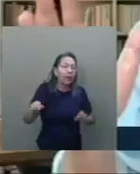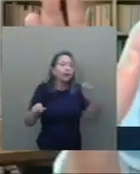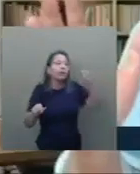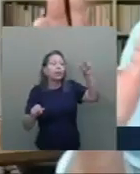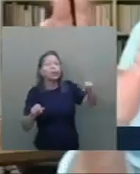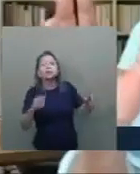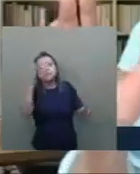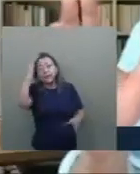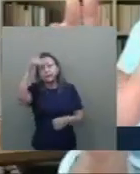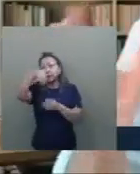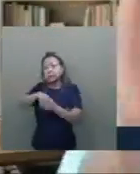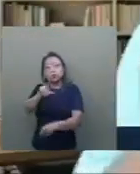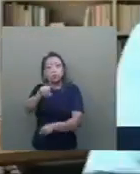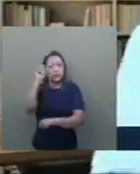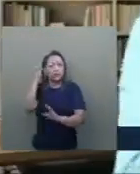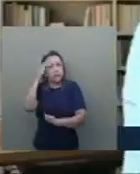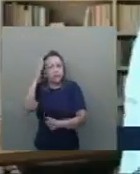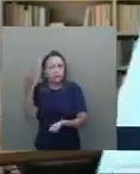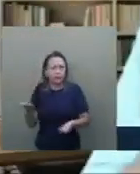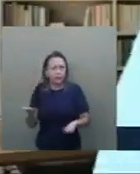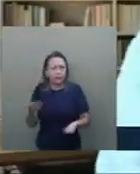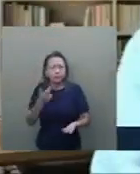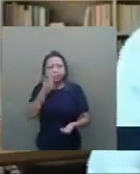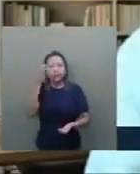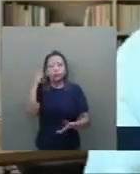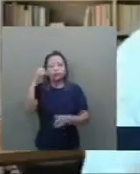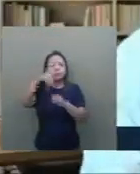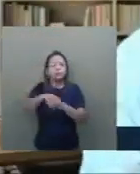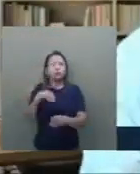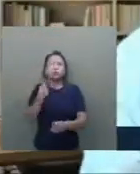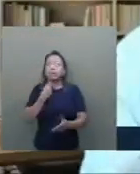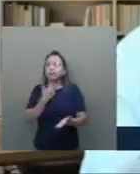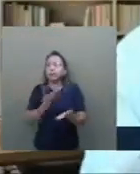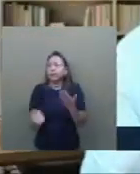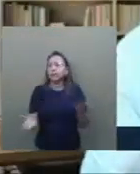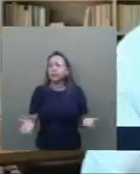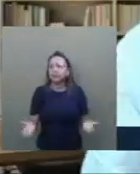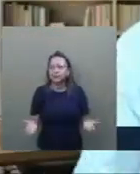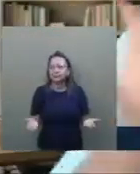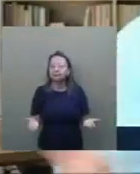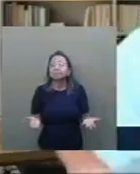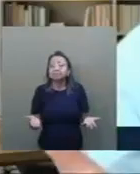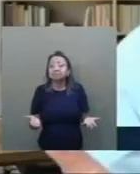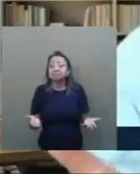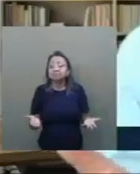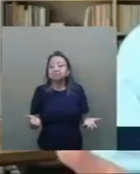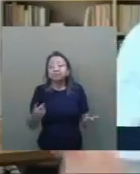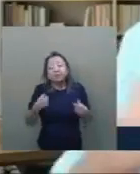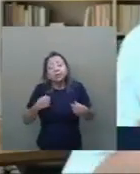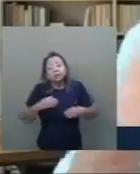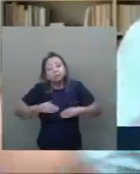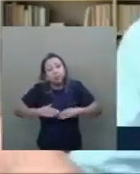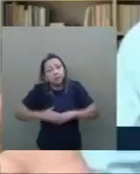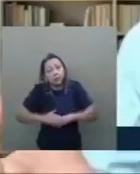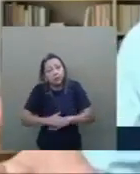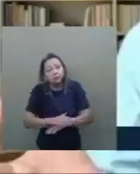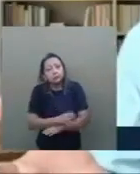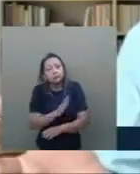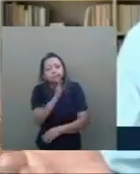quem votar. E daí, na última eleição nós perdemos e nos submetemos